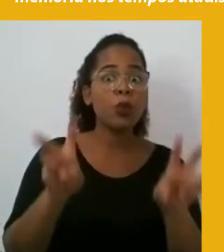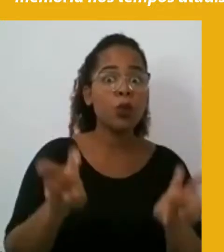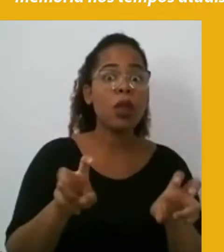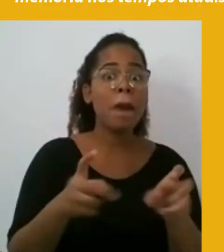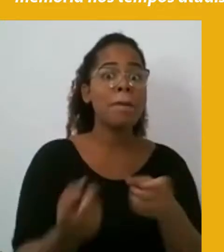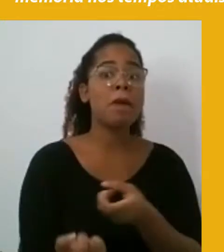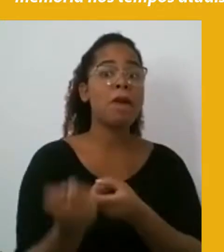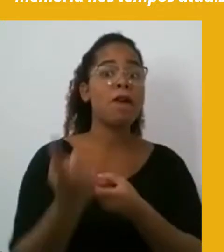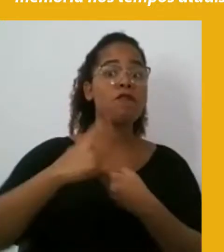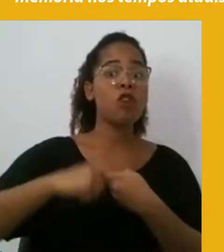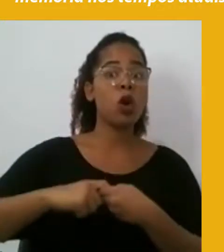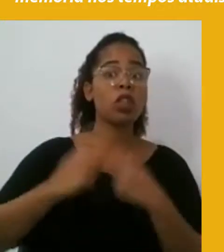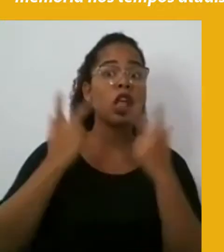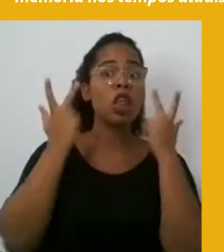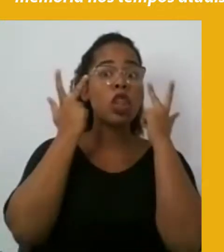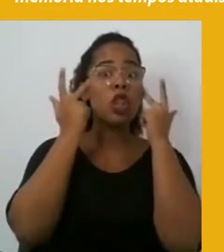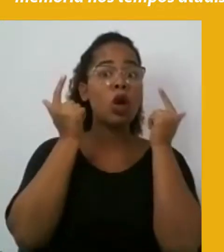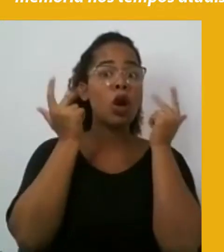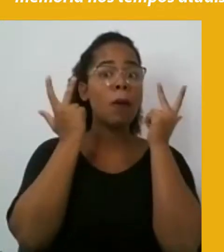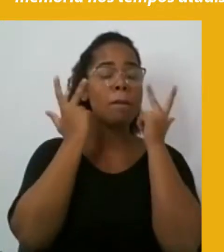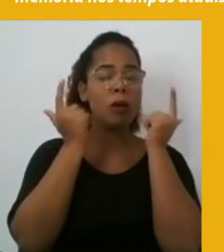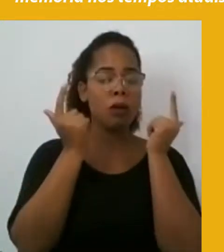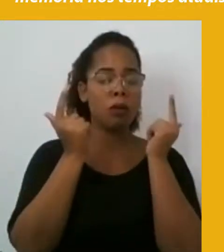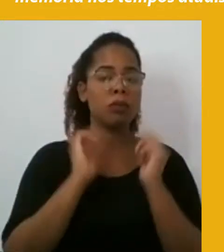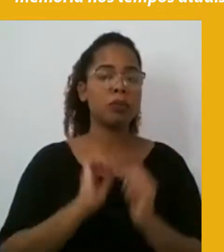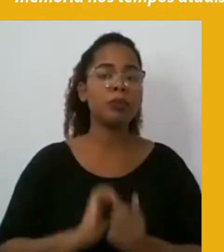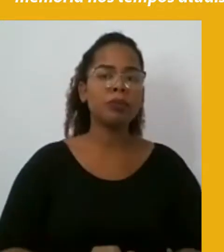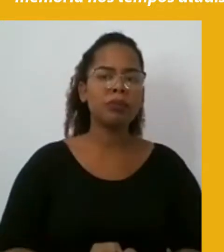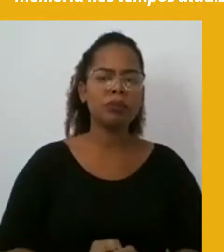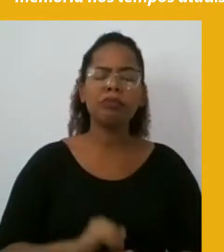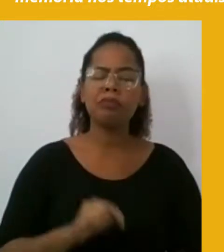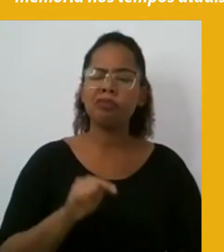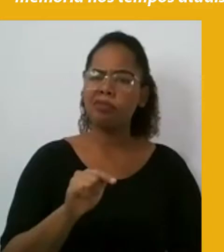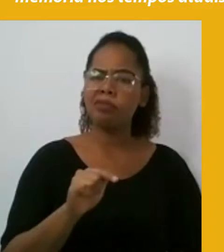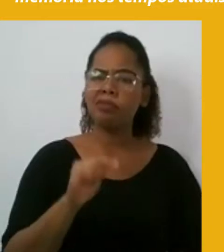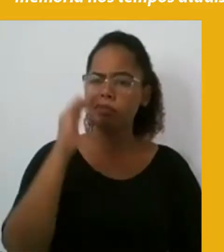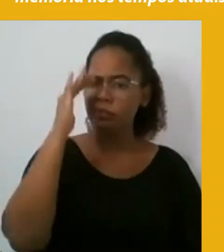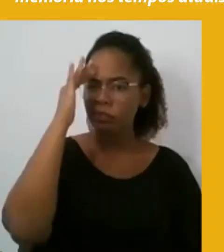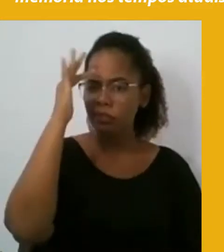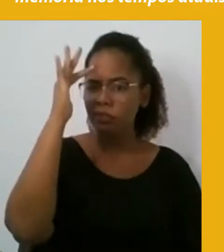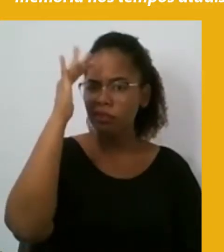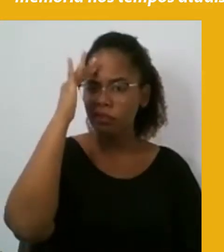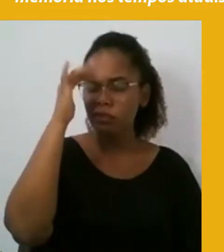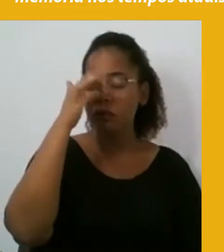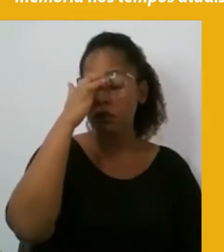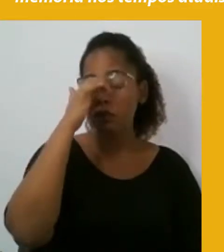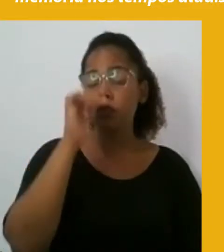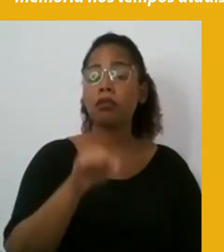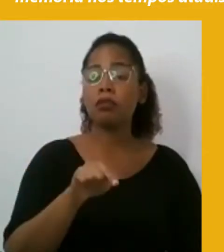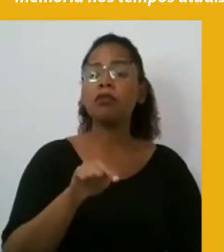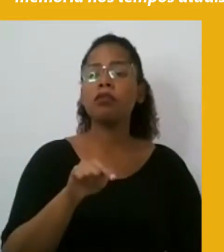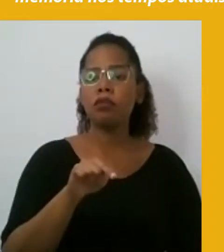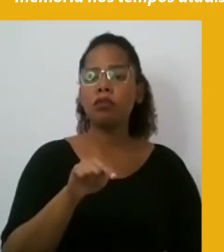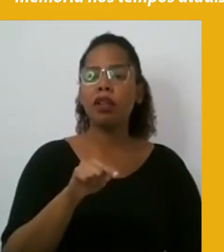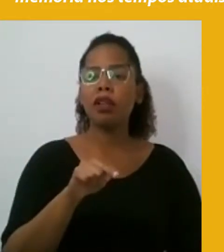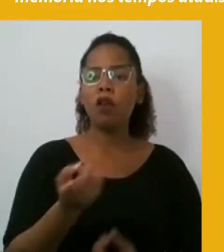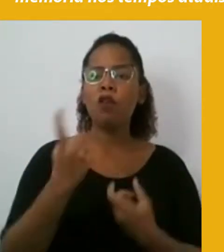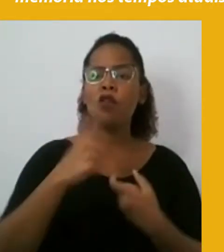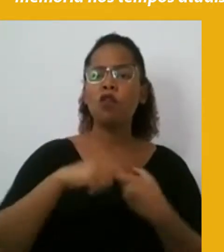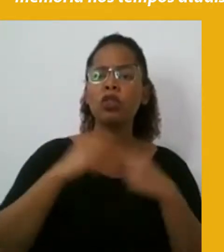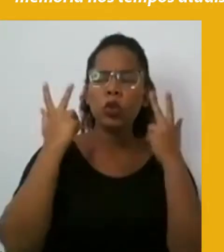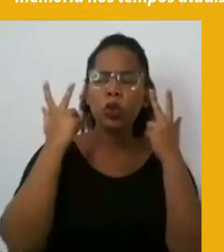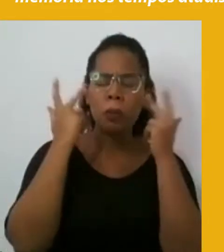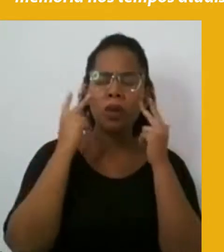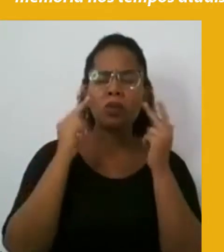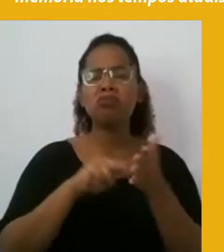claro uma questão. Né? Assim, a volta à normalidade, né, significa o quê?